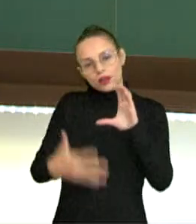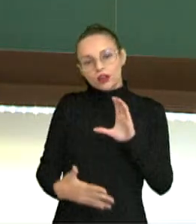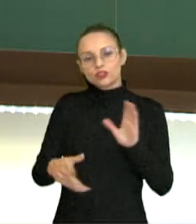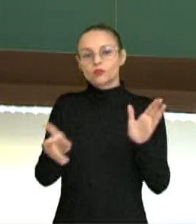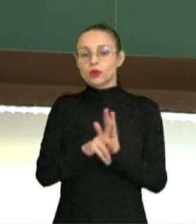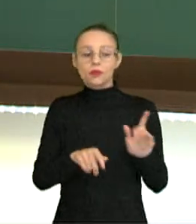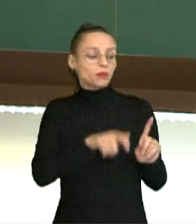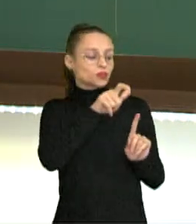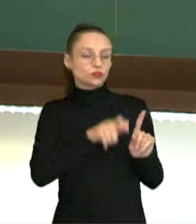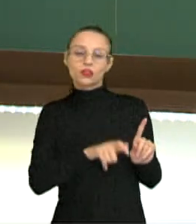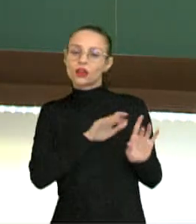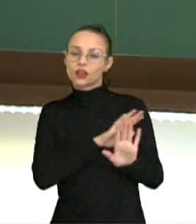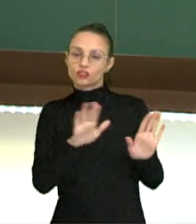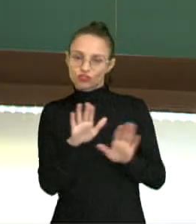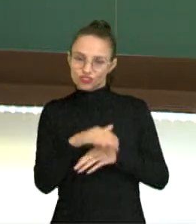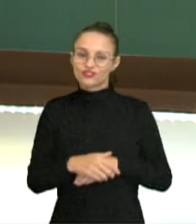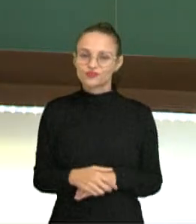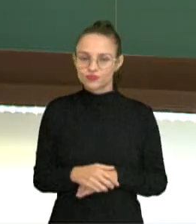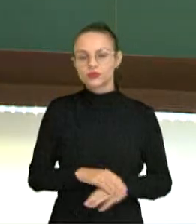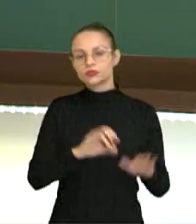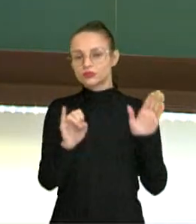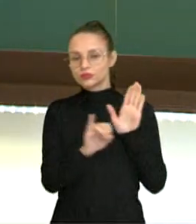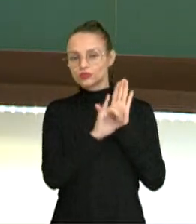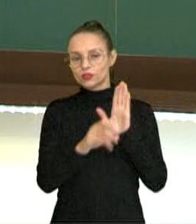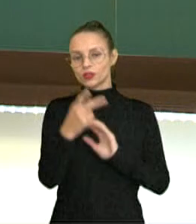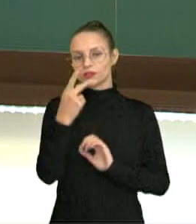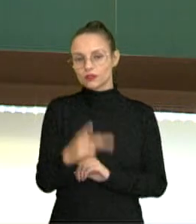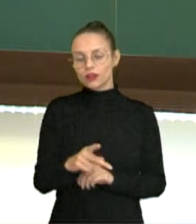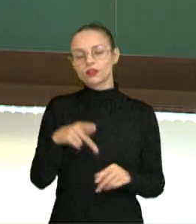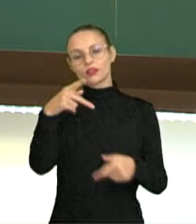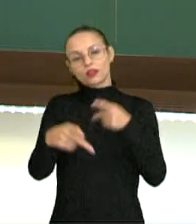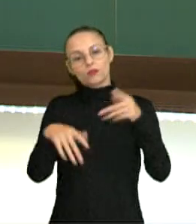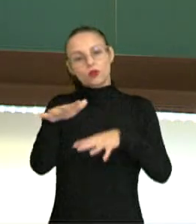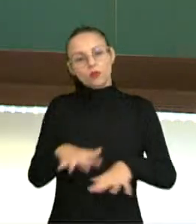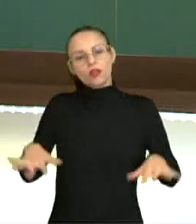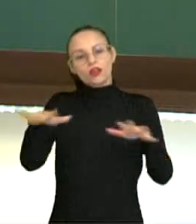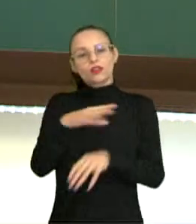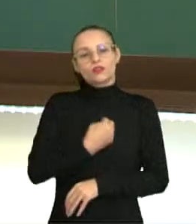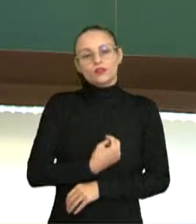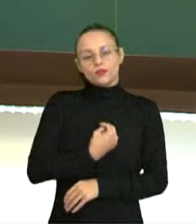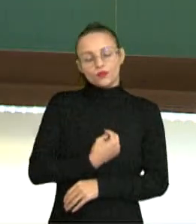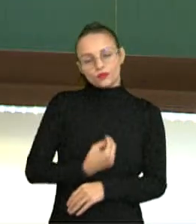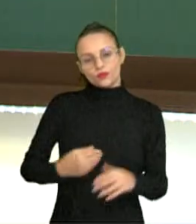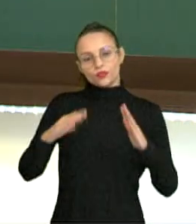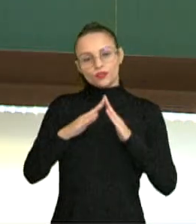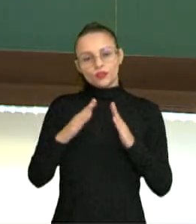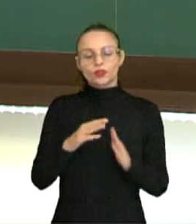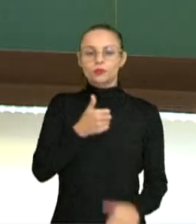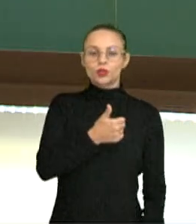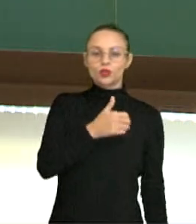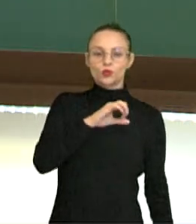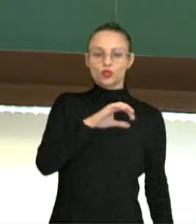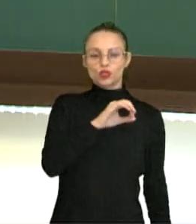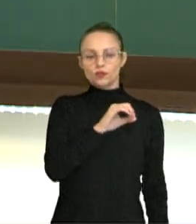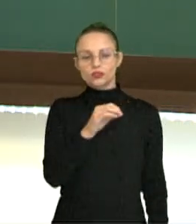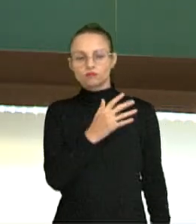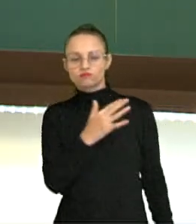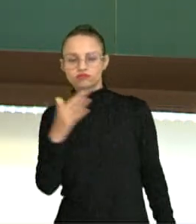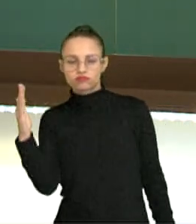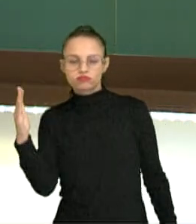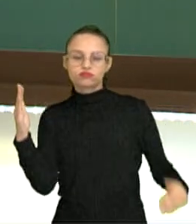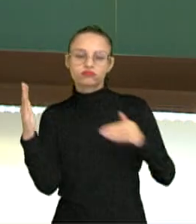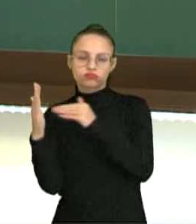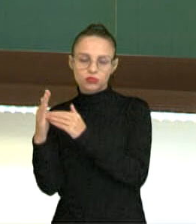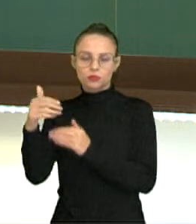da personagem, né? A identidade dos populares que viviam lá de 1900 até